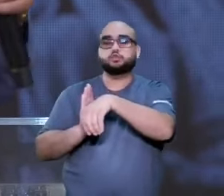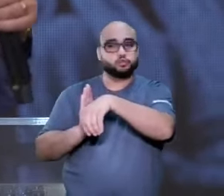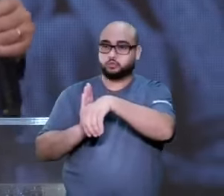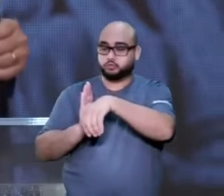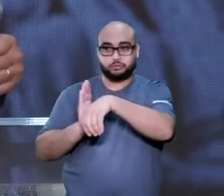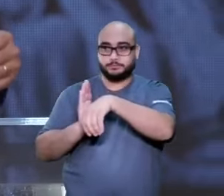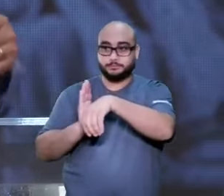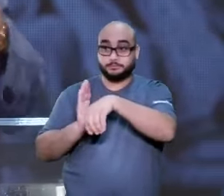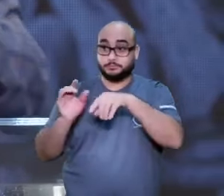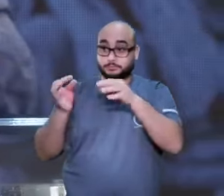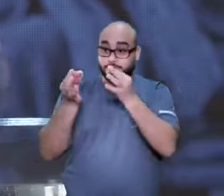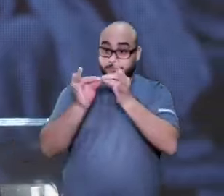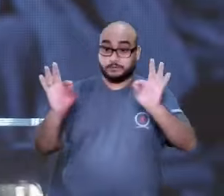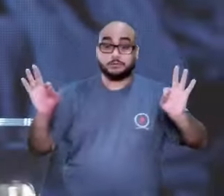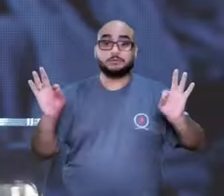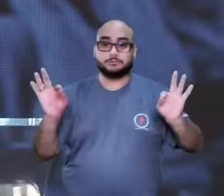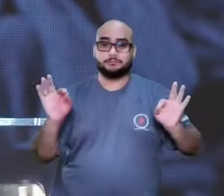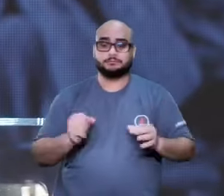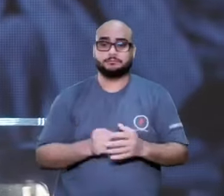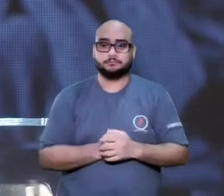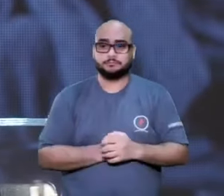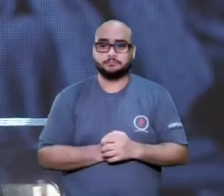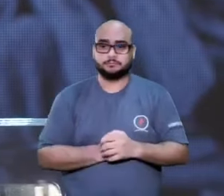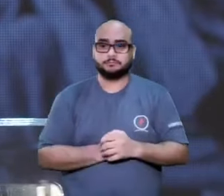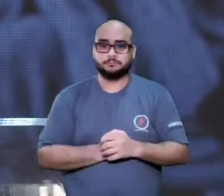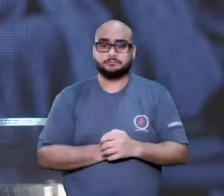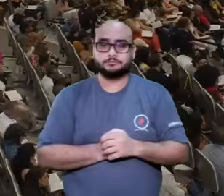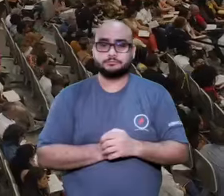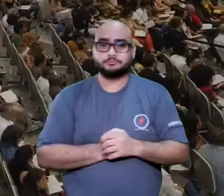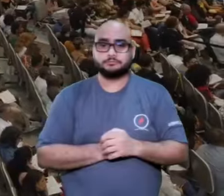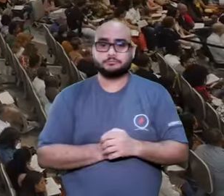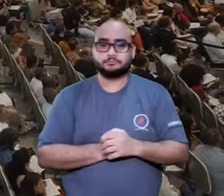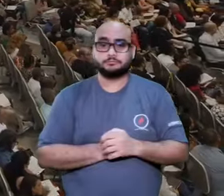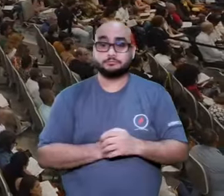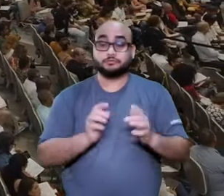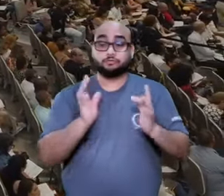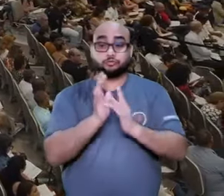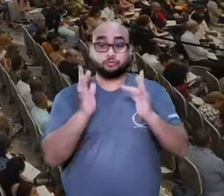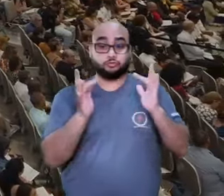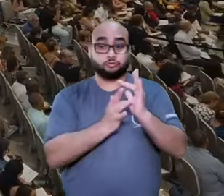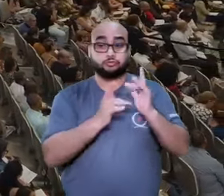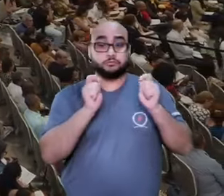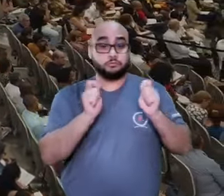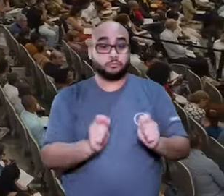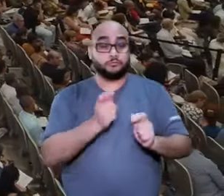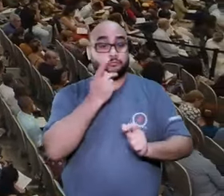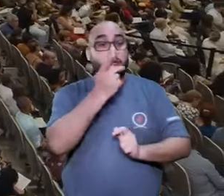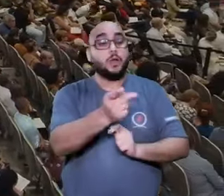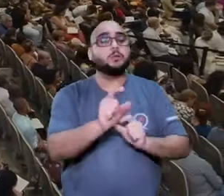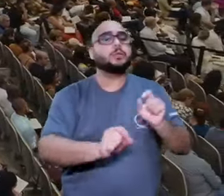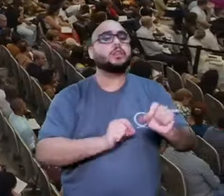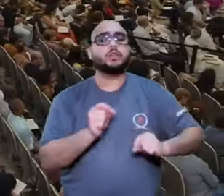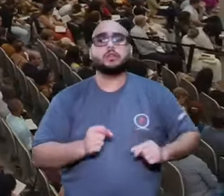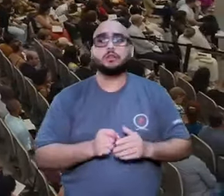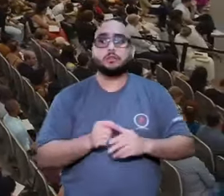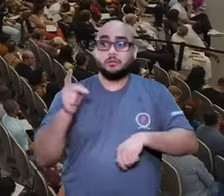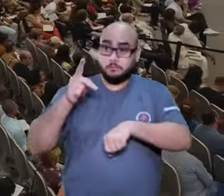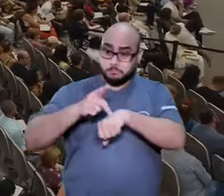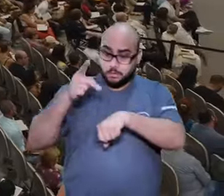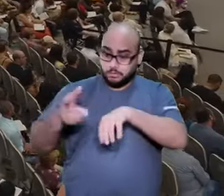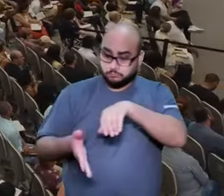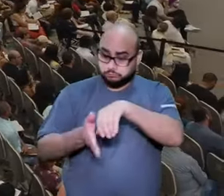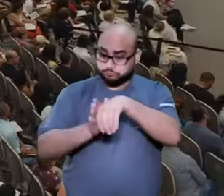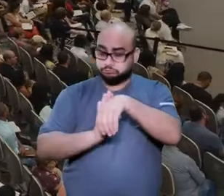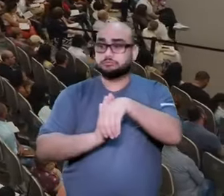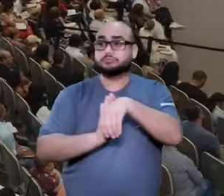na frase para ser mais conclusiva Jesus poderia ter dito Assim tira a pedra que